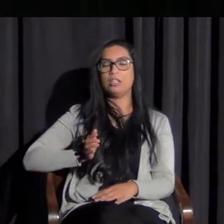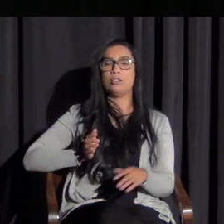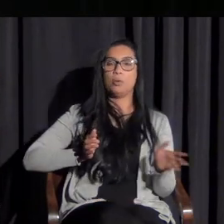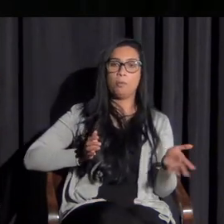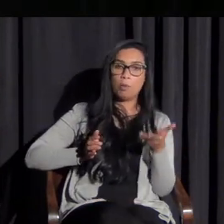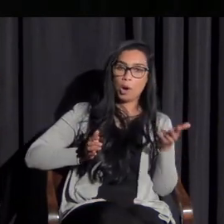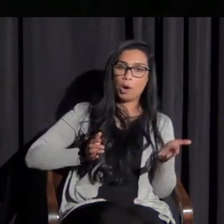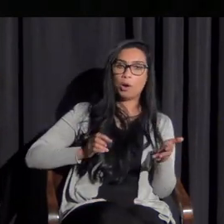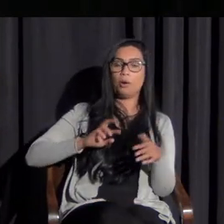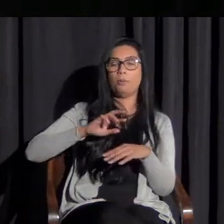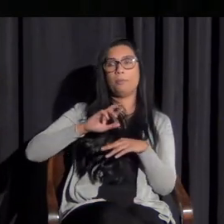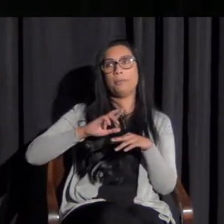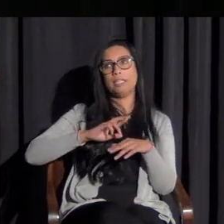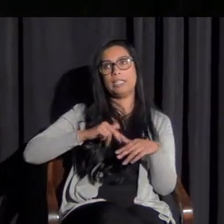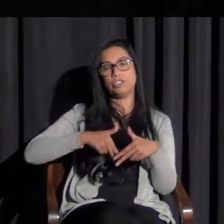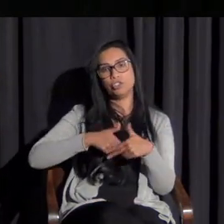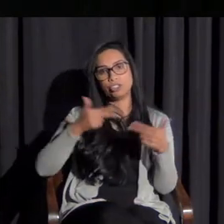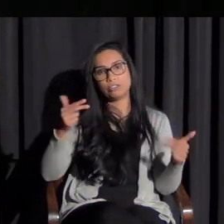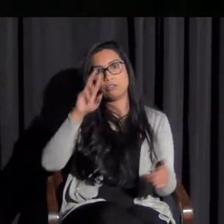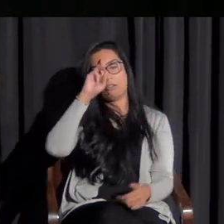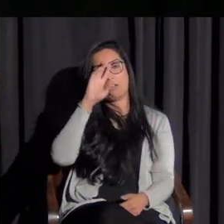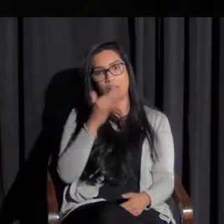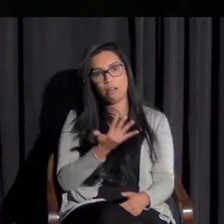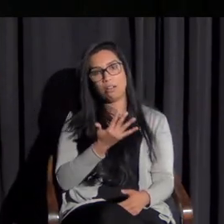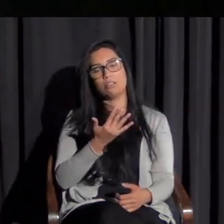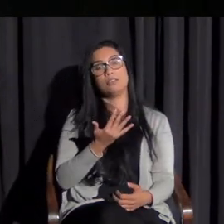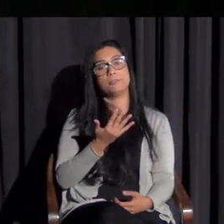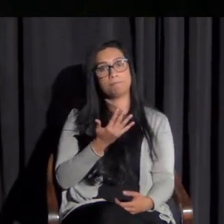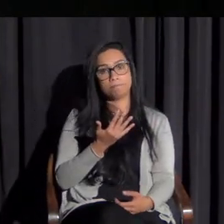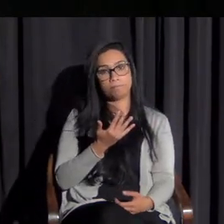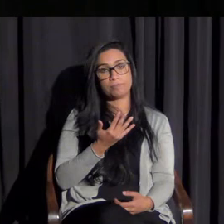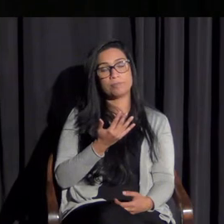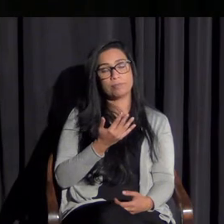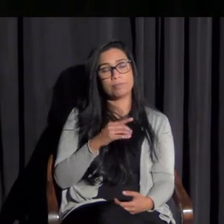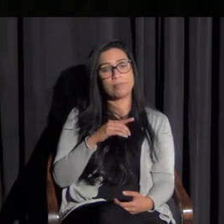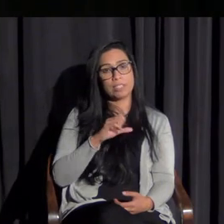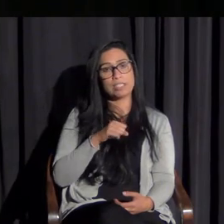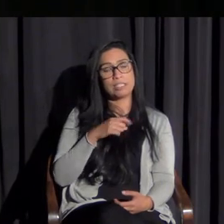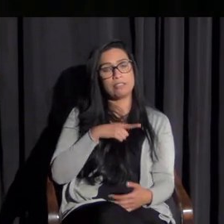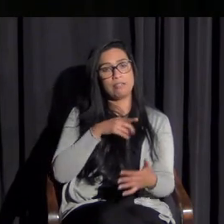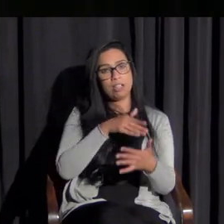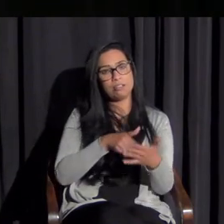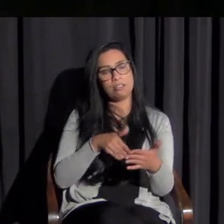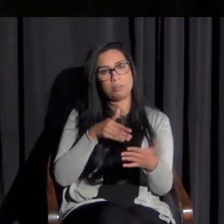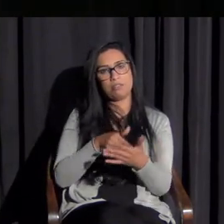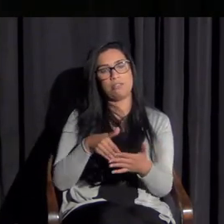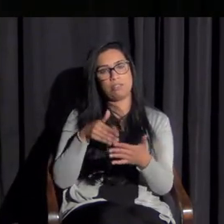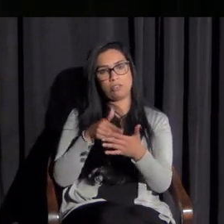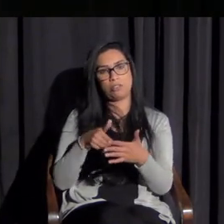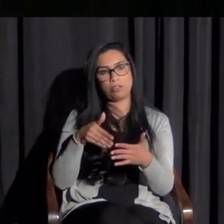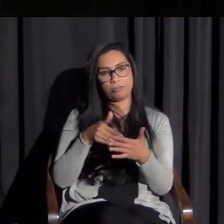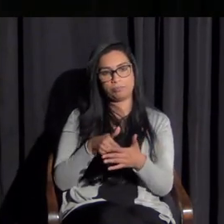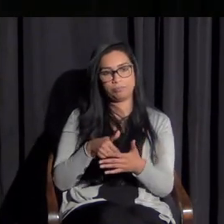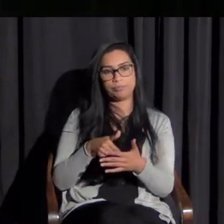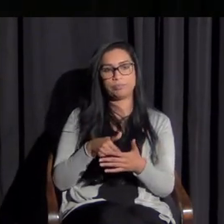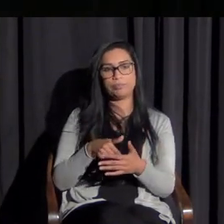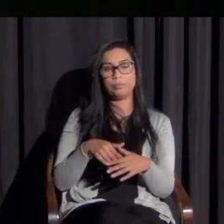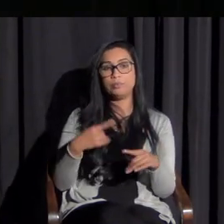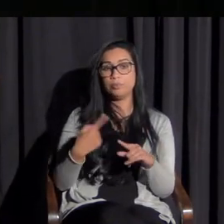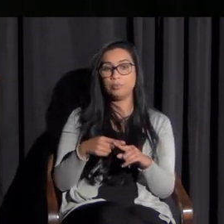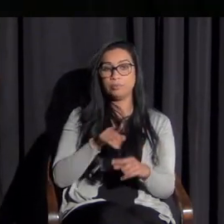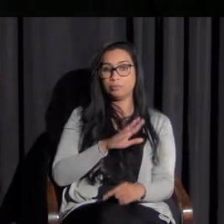são fundamentais como lentes para a gente compreender a infância, não somente, mas nosso pedacinho aqui, né? A